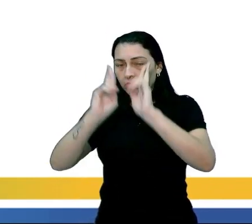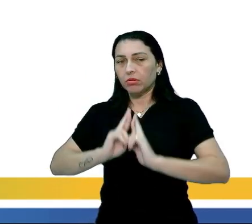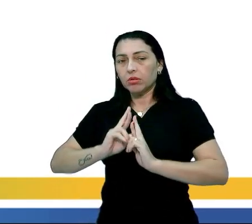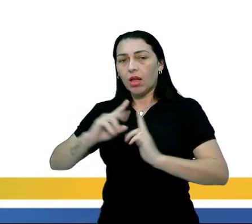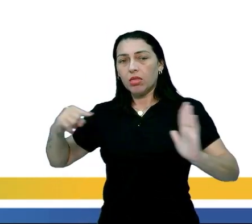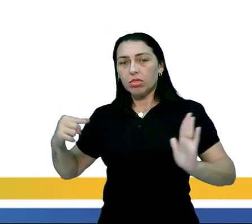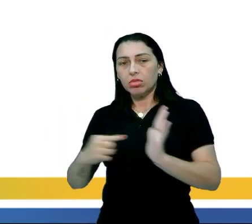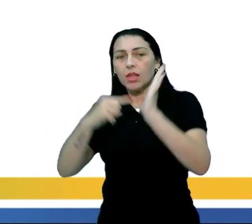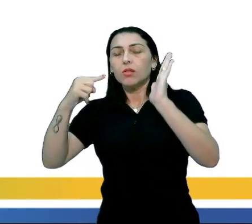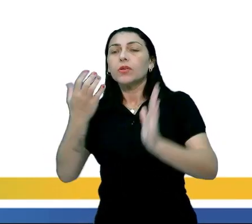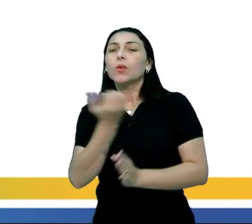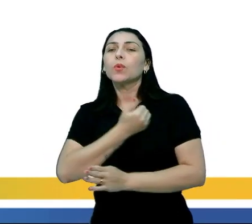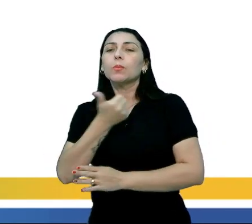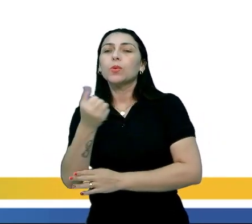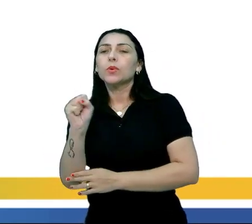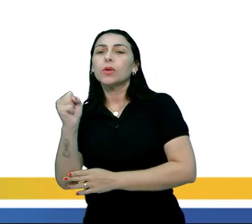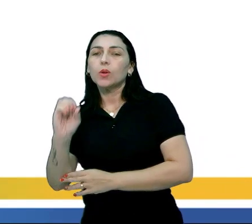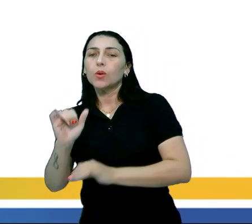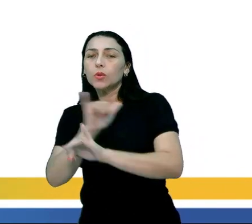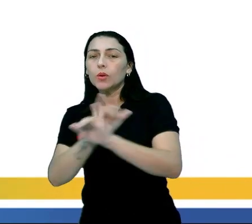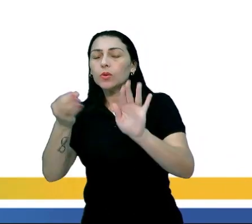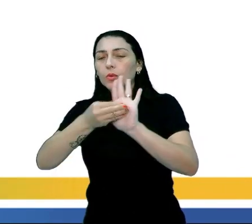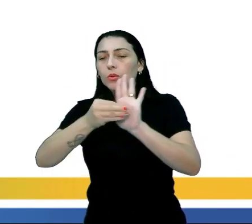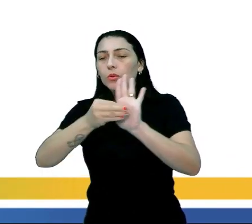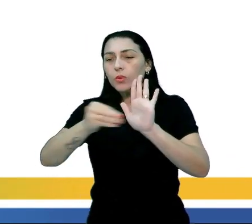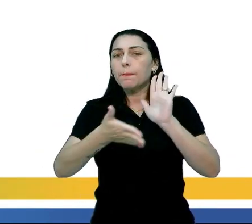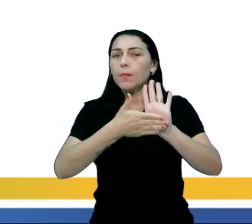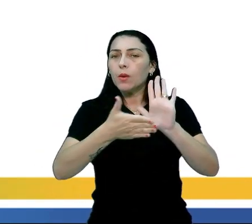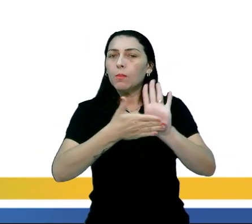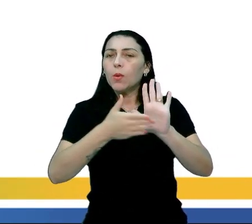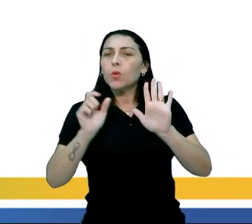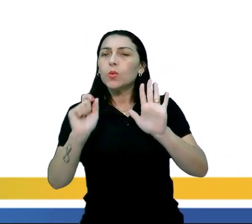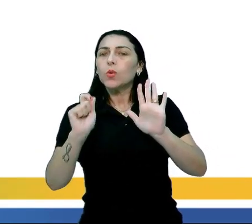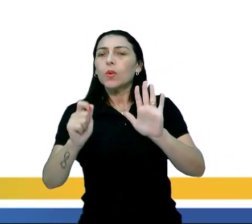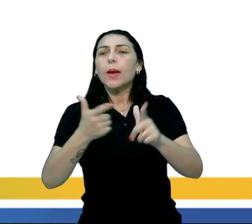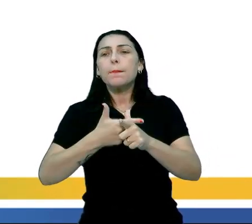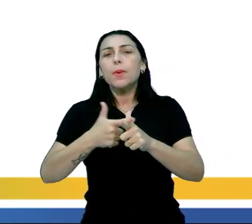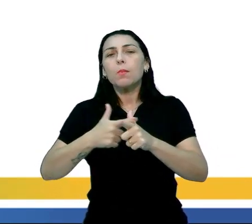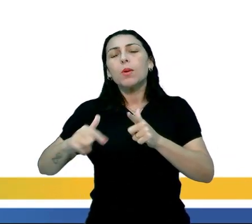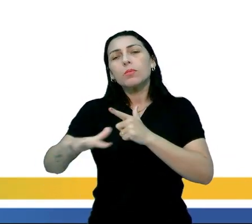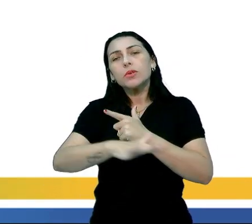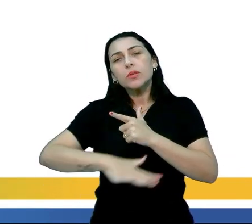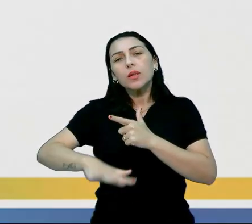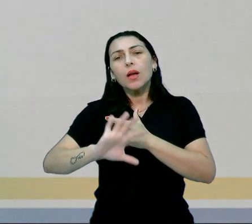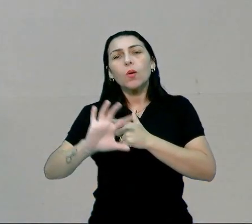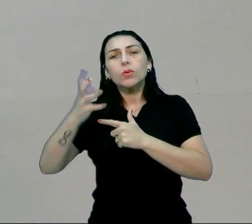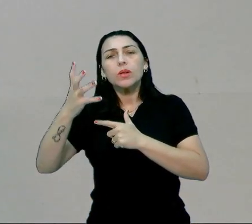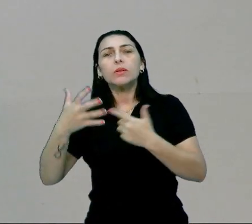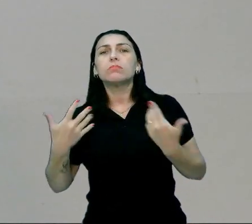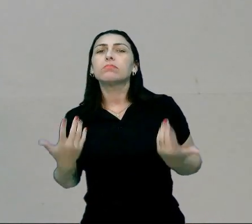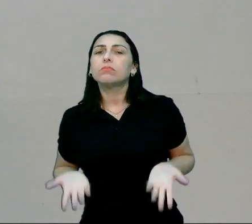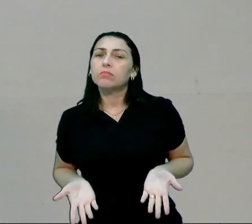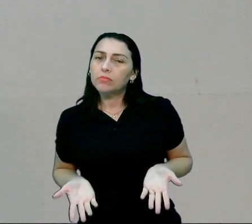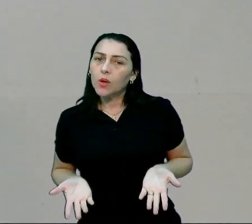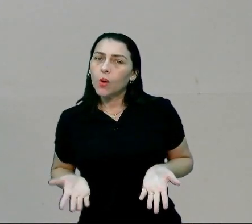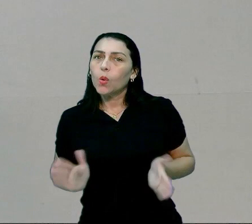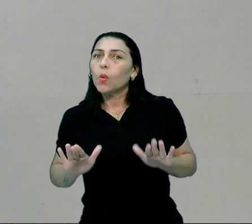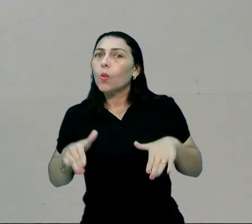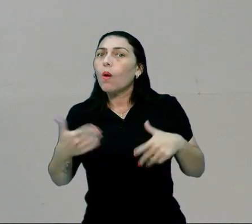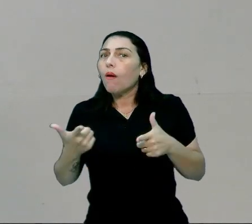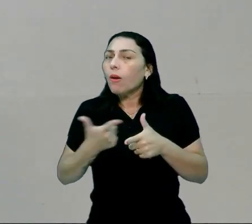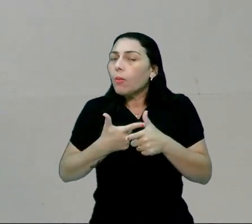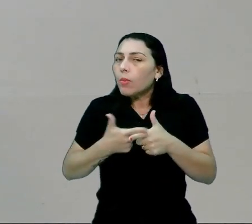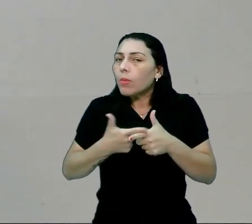e tem todo esse direcionamento. Esse anúncio publicitário propõe soluções para um problema social recorrente ao... Qual é o